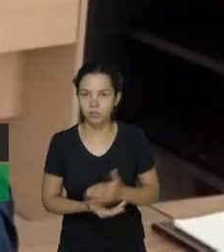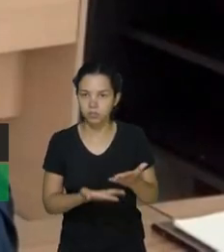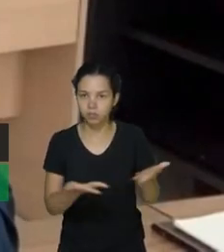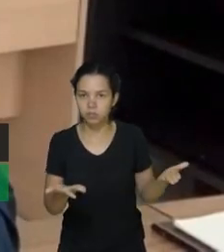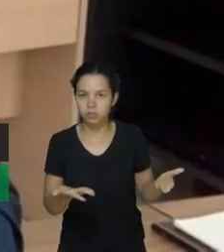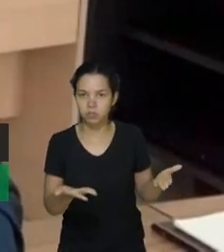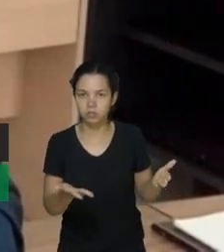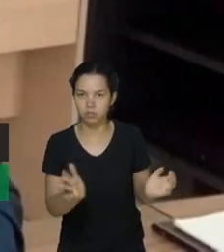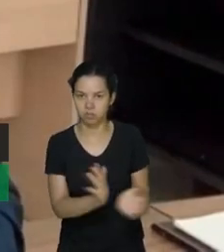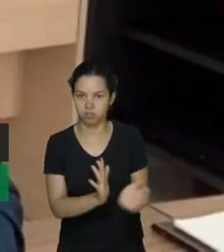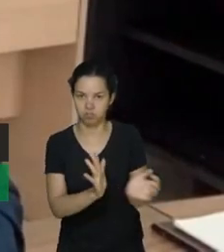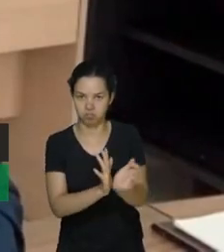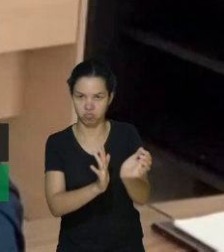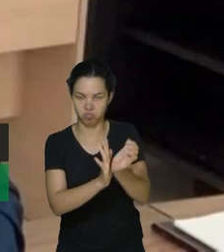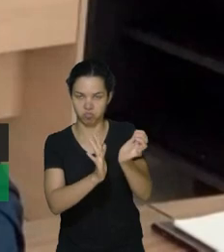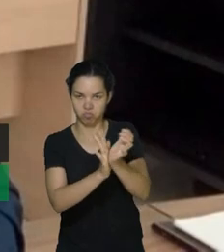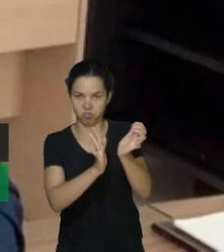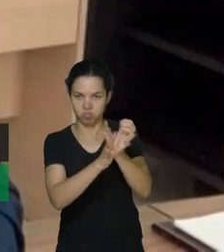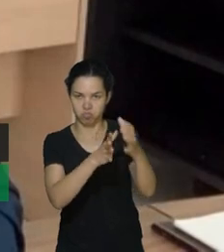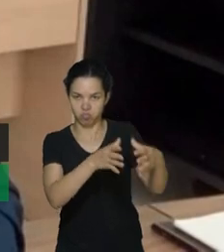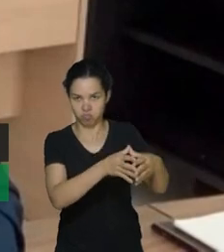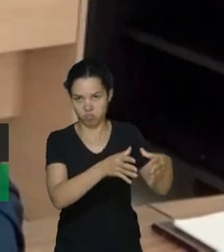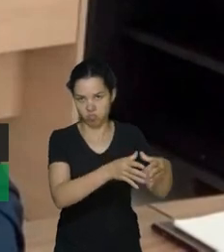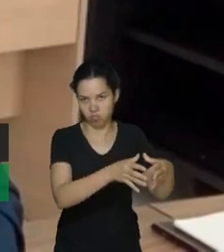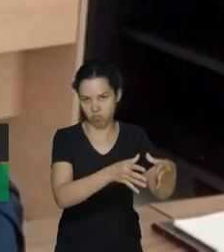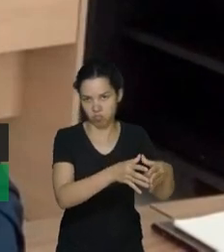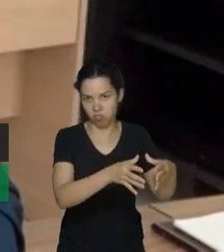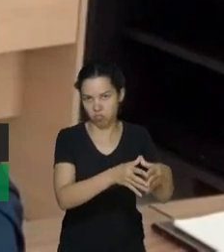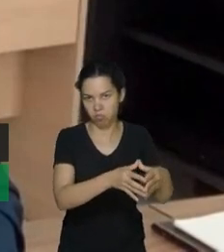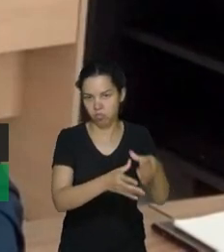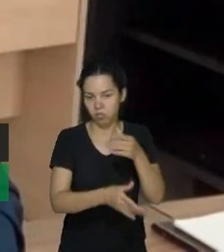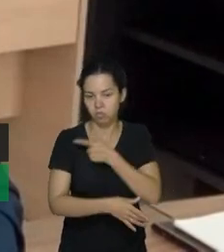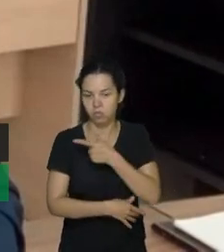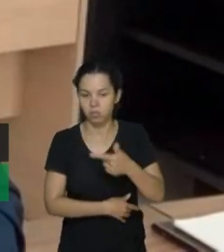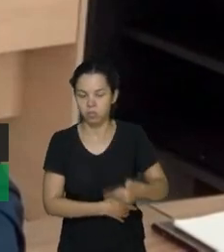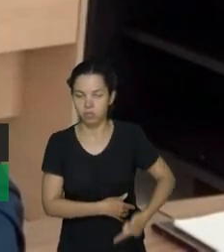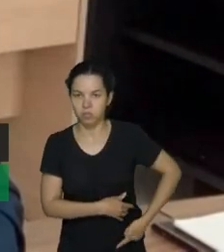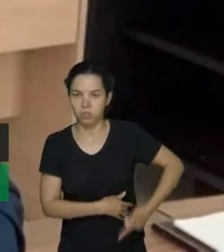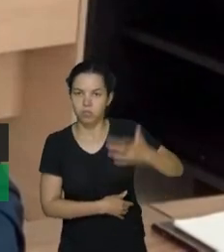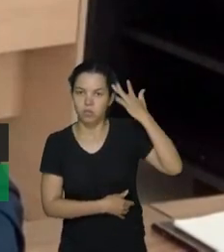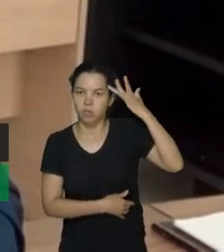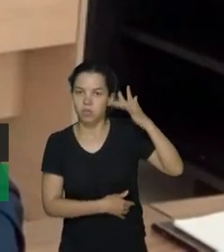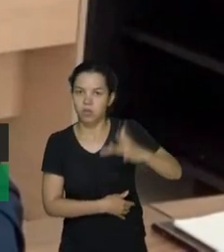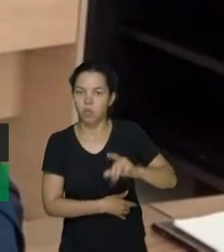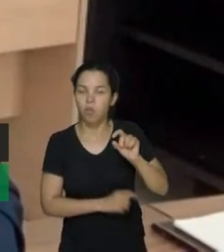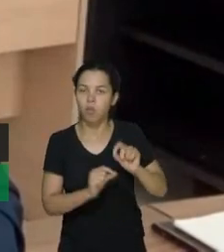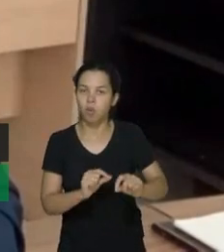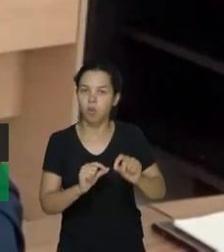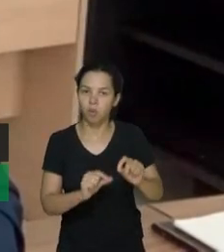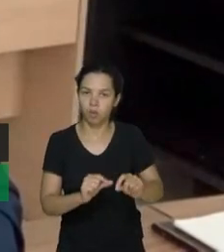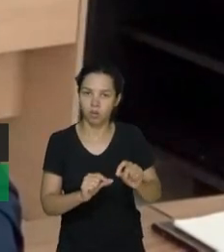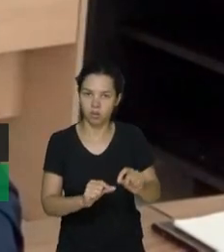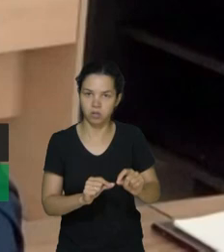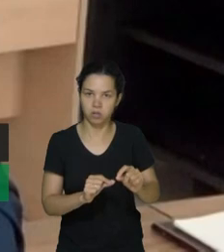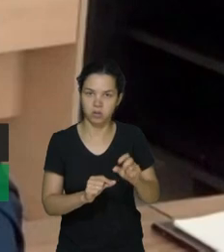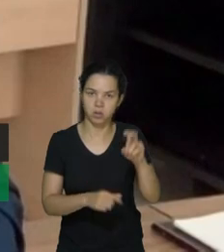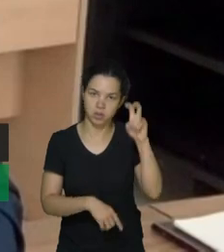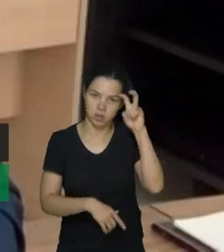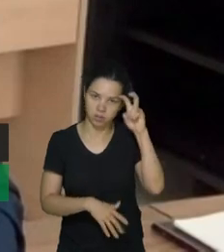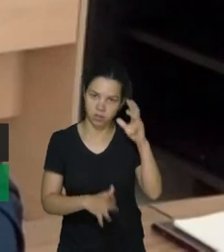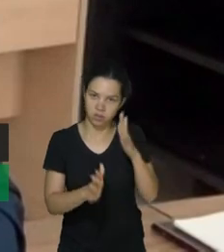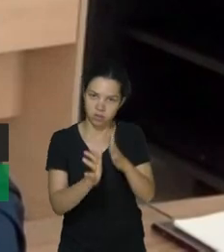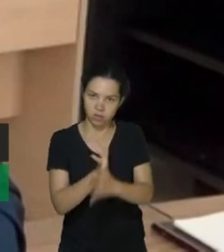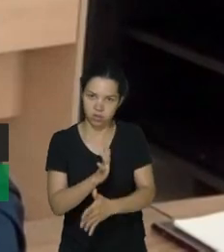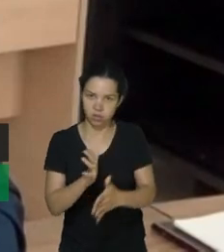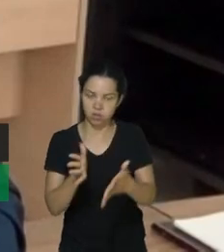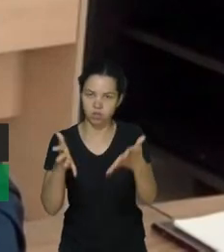aqueles burocratas do governo que não sabem o que é sair daí de uma quinta-feira e chegar em casa somente